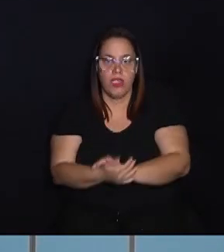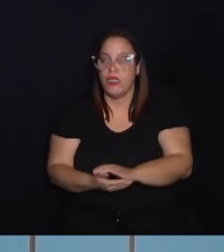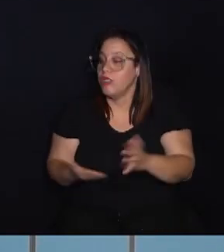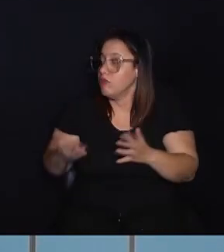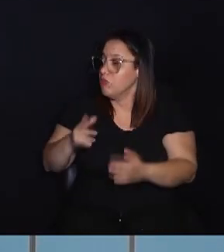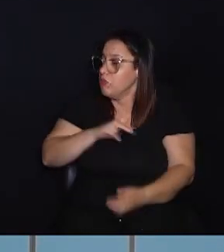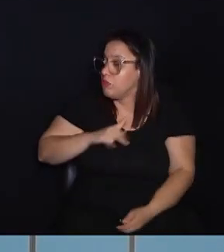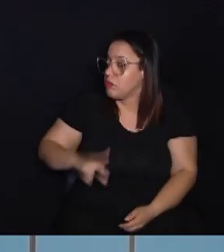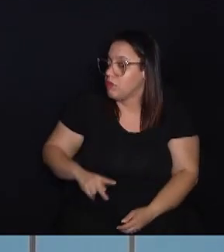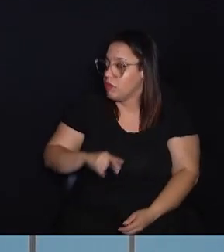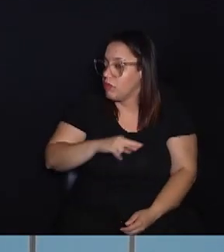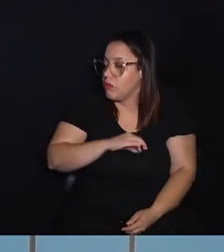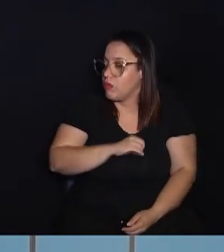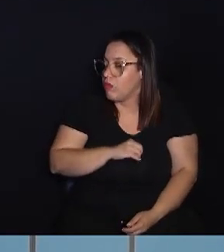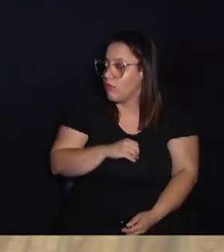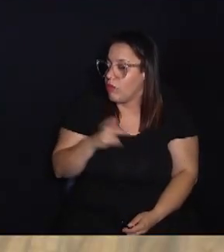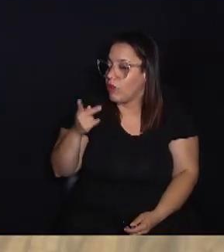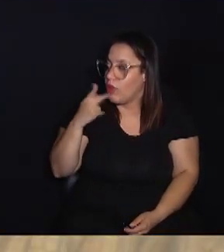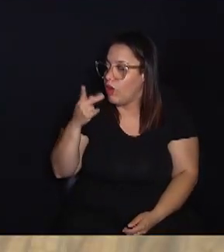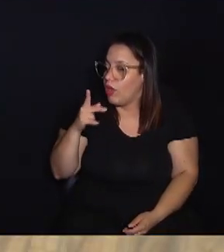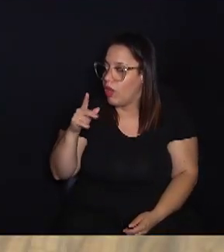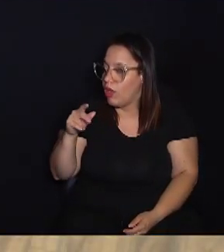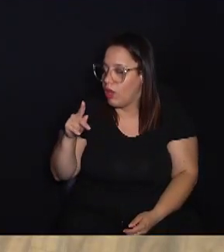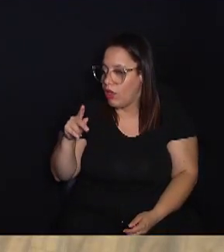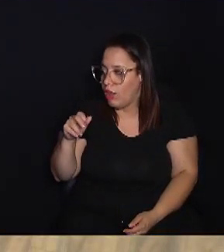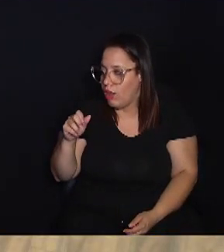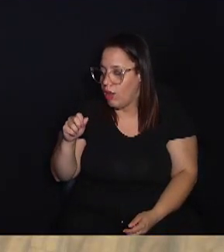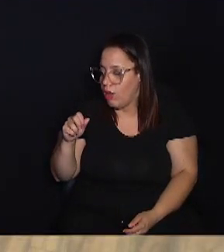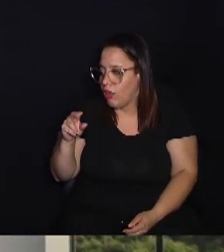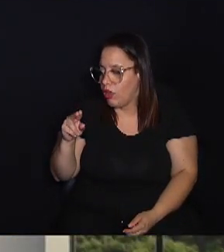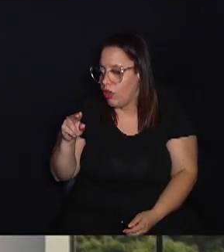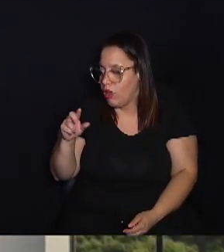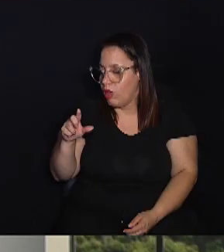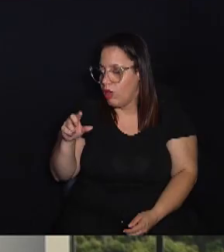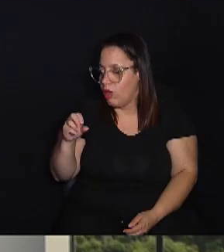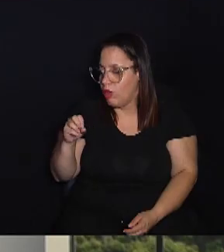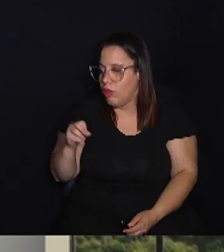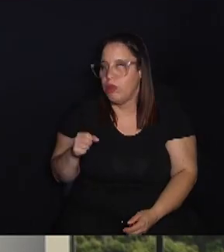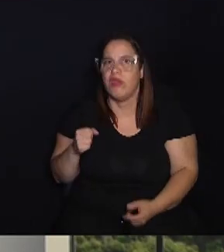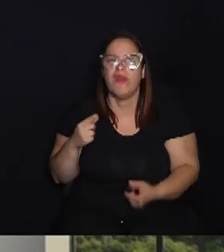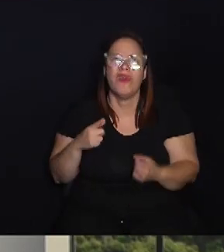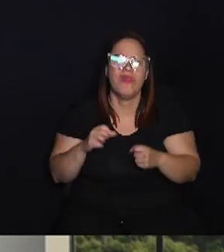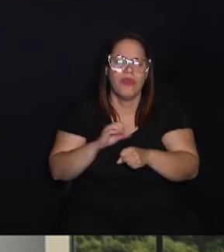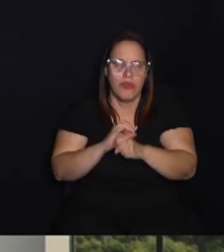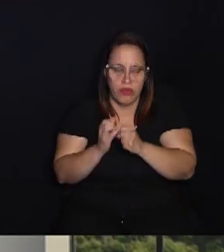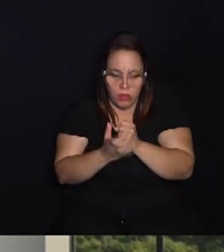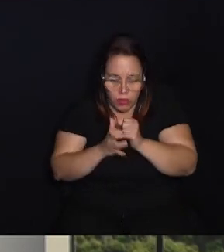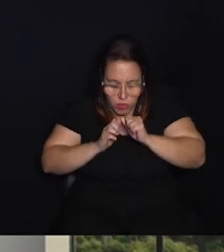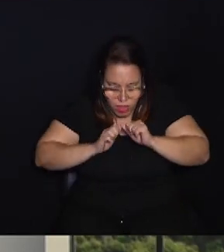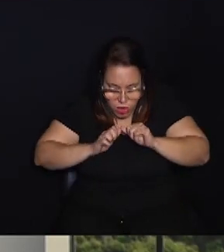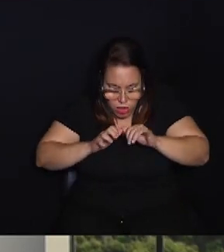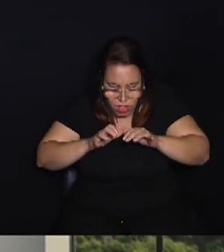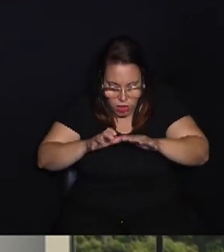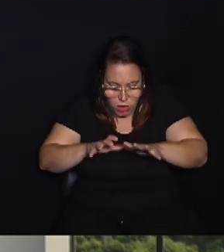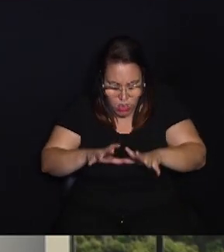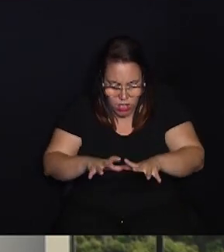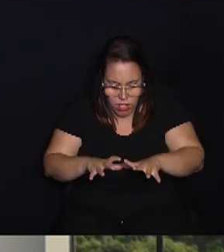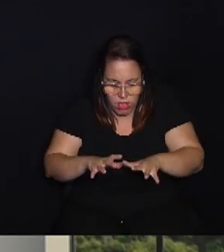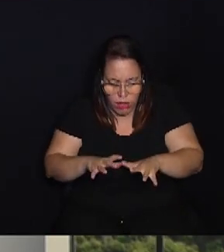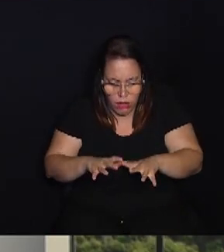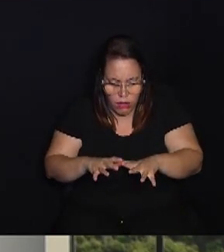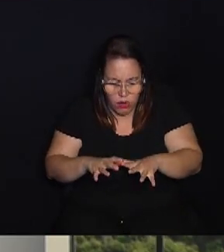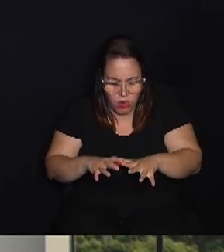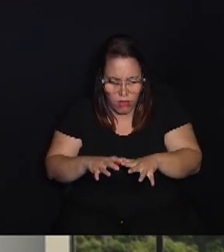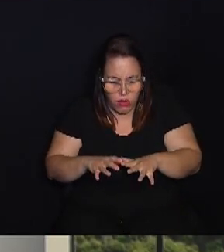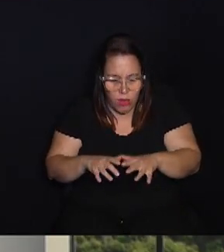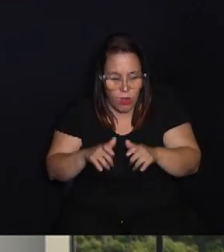presidente Rossini, depois Paulo Martelli. A pandemia, de alguma maneira, contribuiu para este excesso de telas que nós